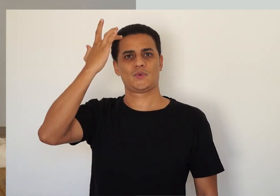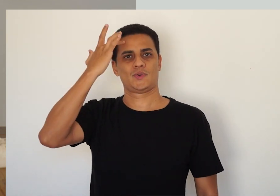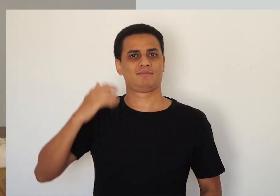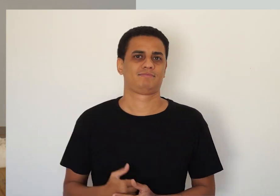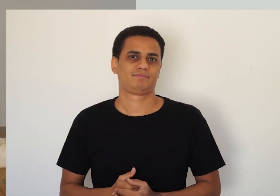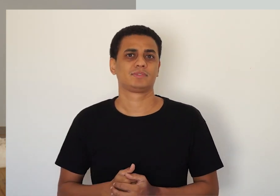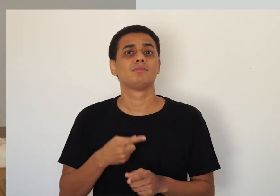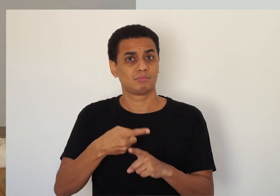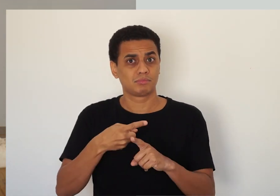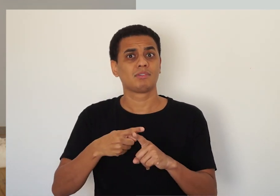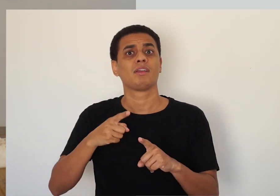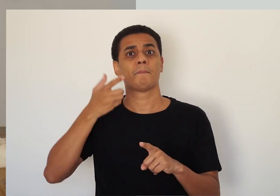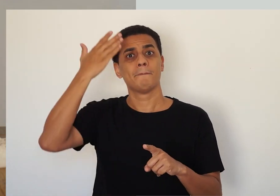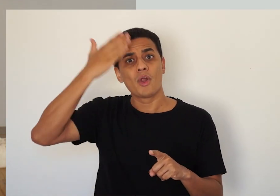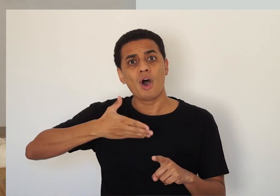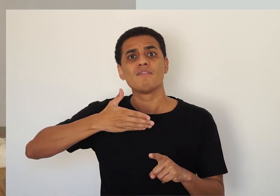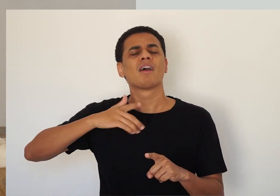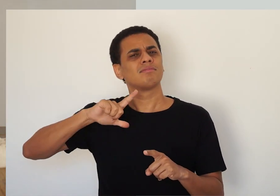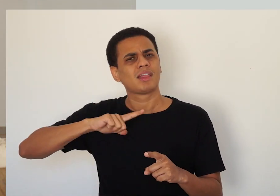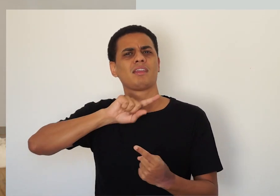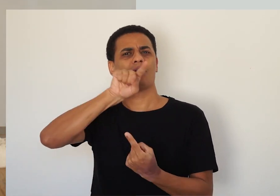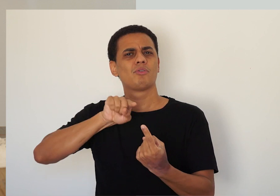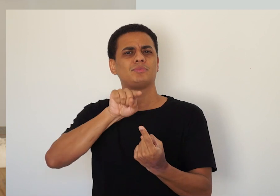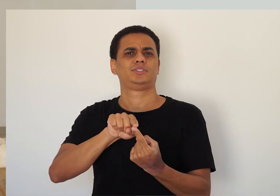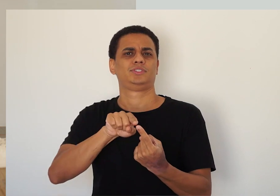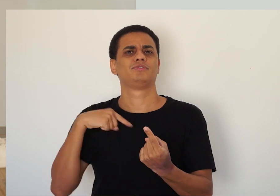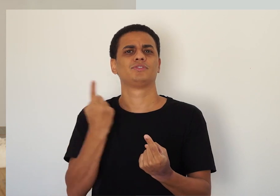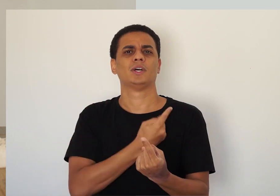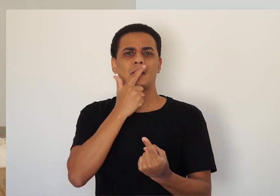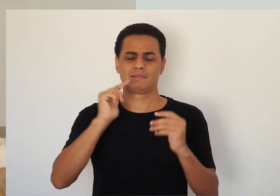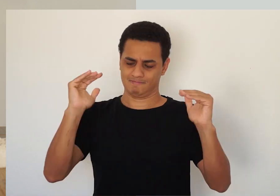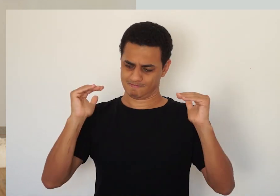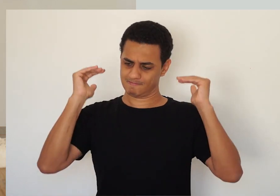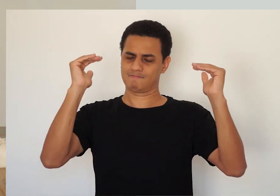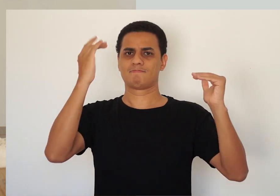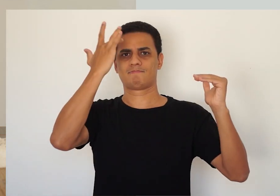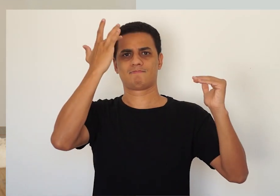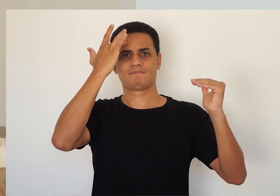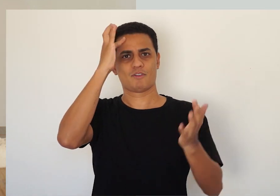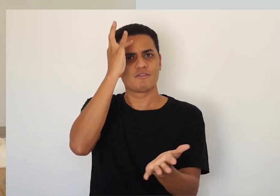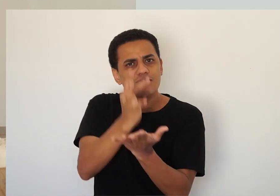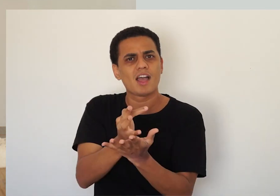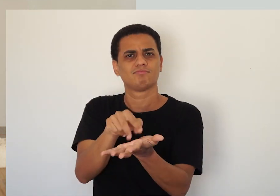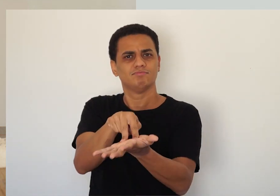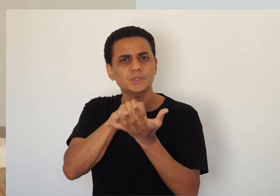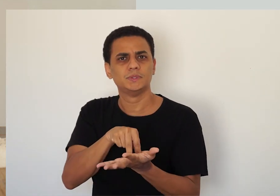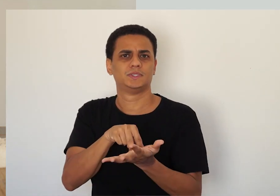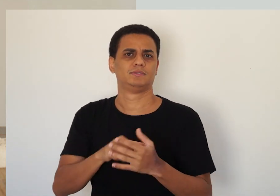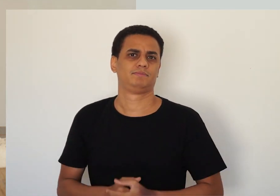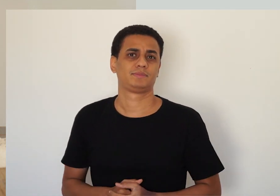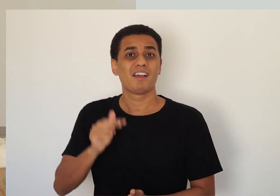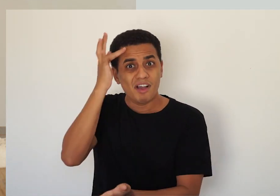as provações da nossa vida têm realmente o objetivo de nos amadurecer. Na verdade, a nossa